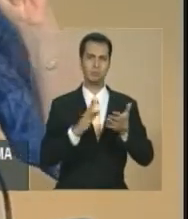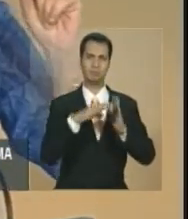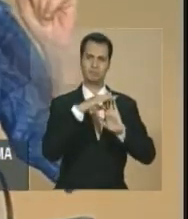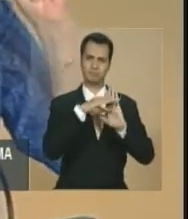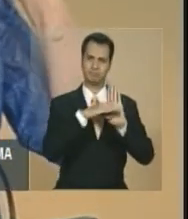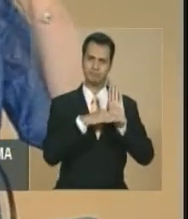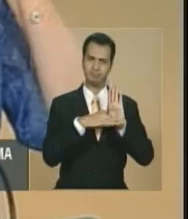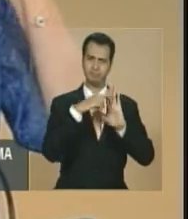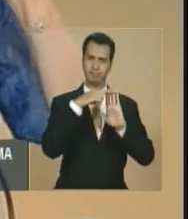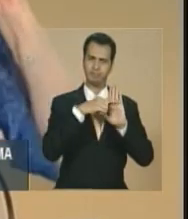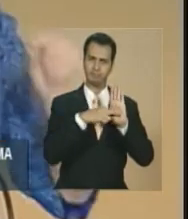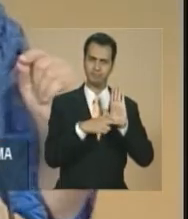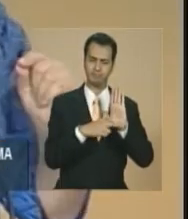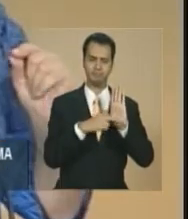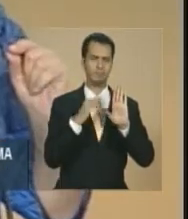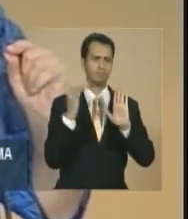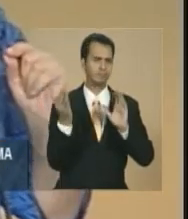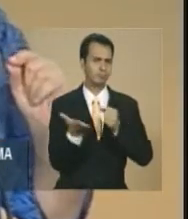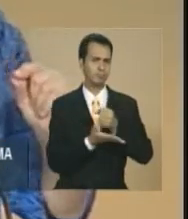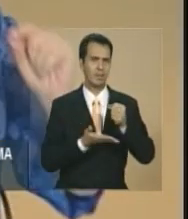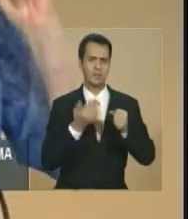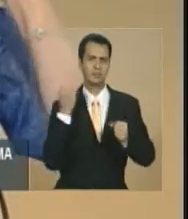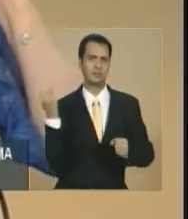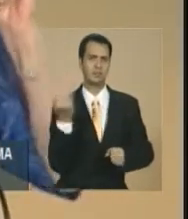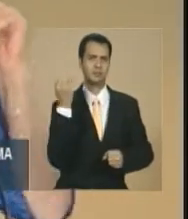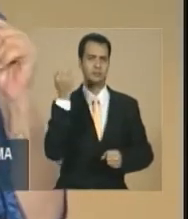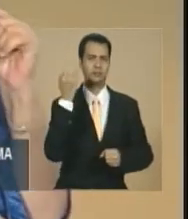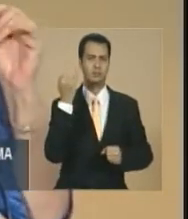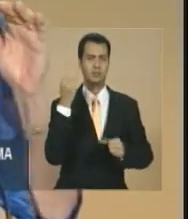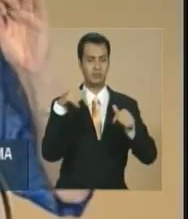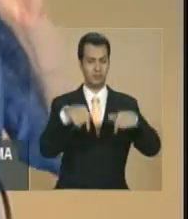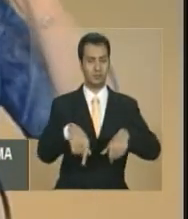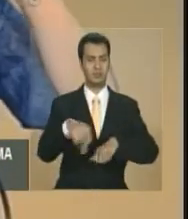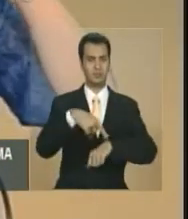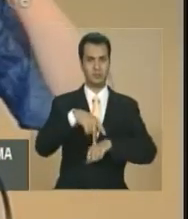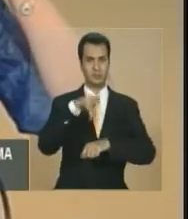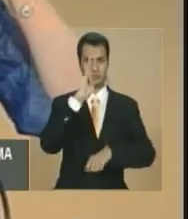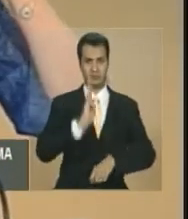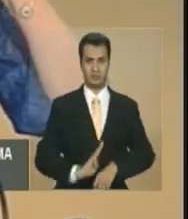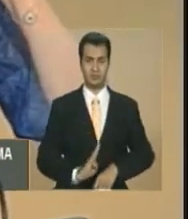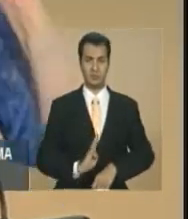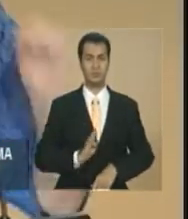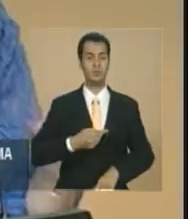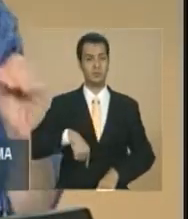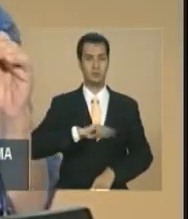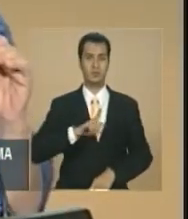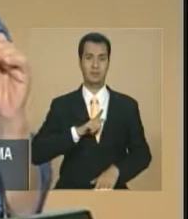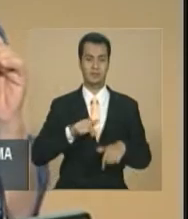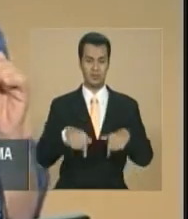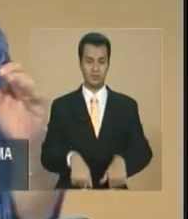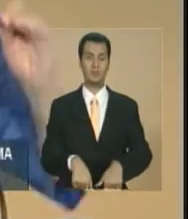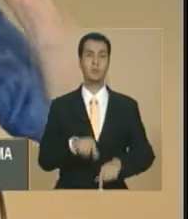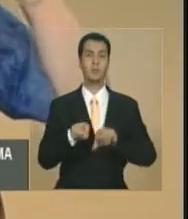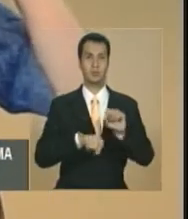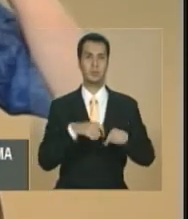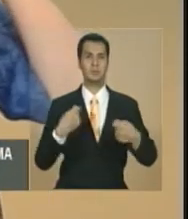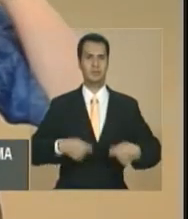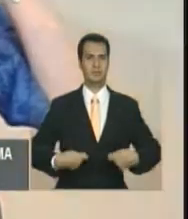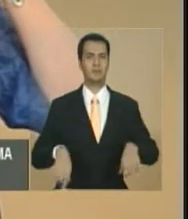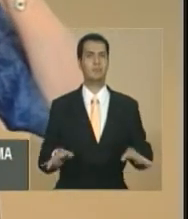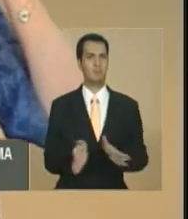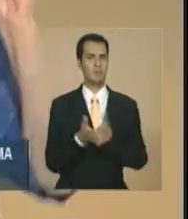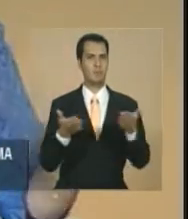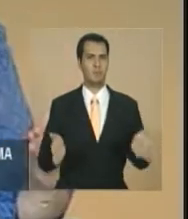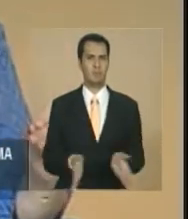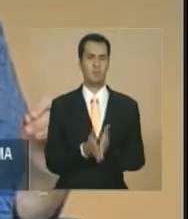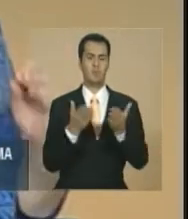são aqueles princípios básicos desse país, nós temos de acabar com a pobreza, nós